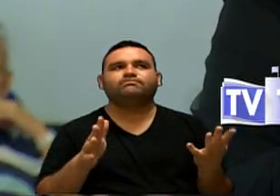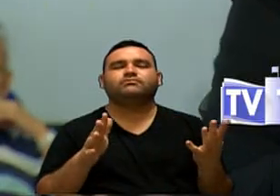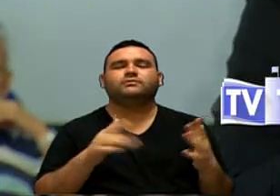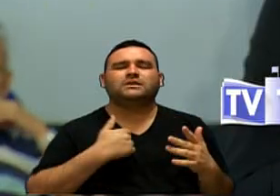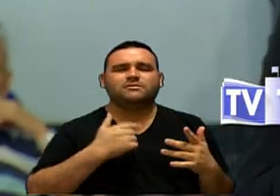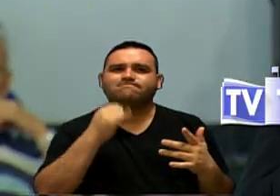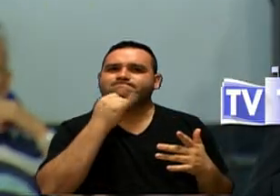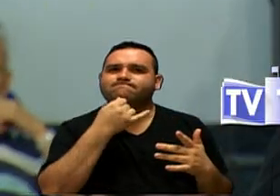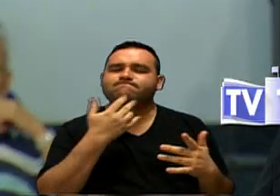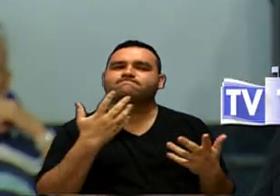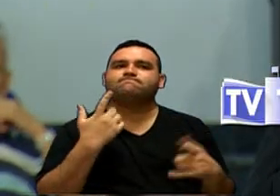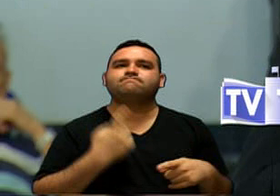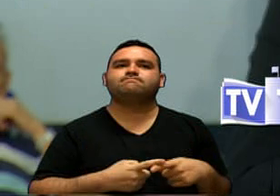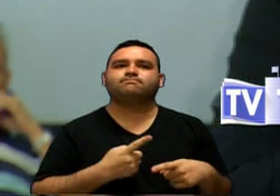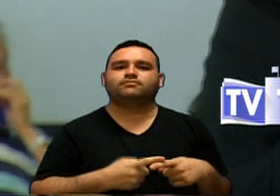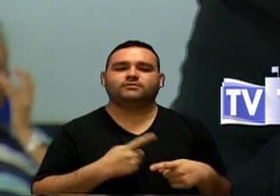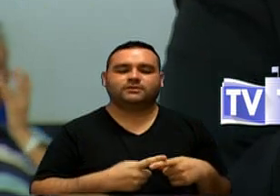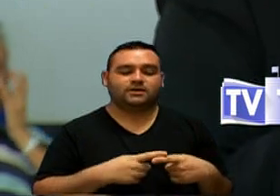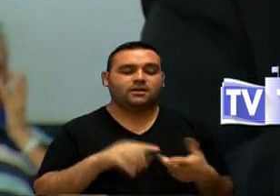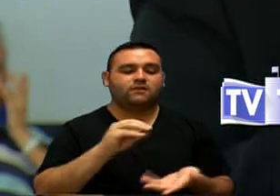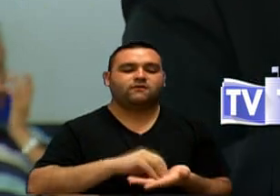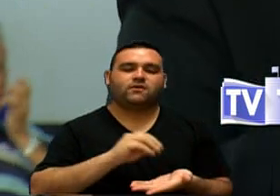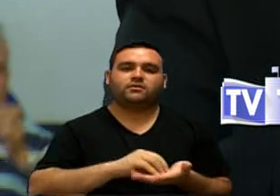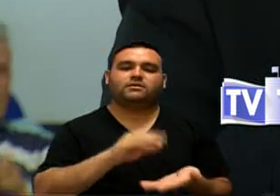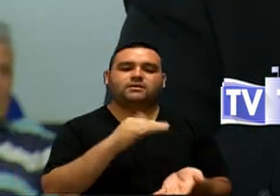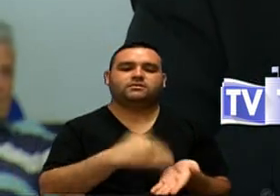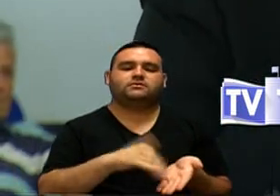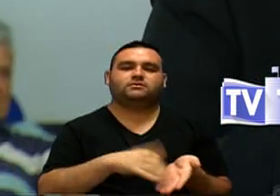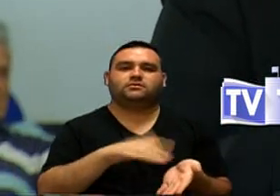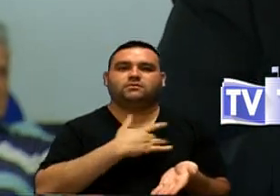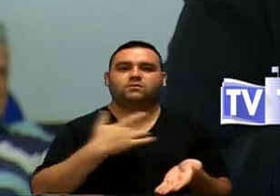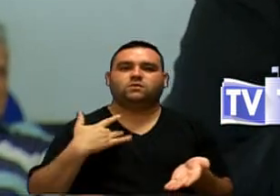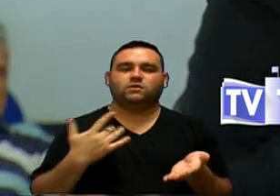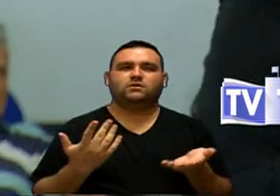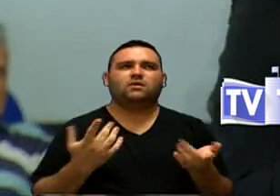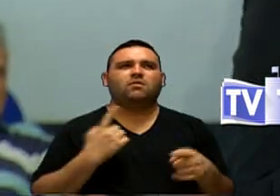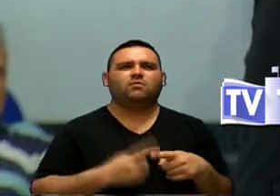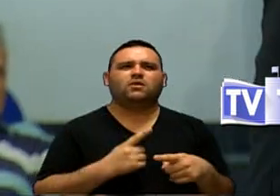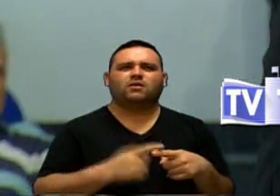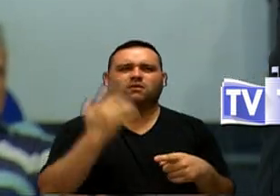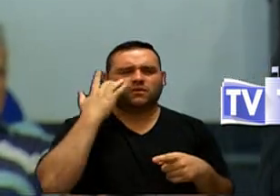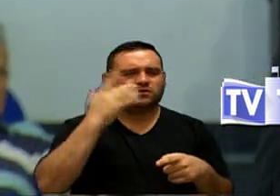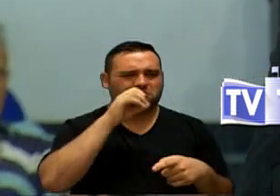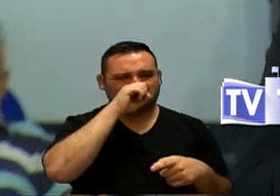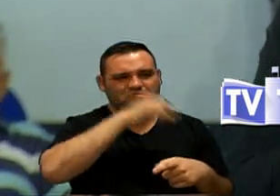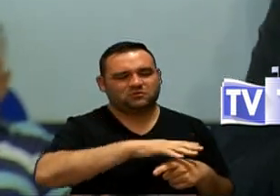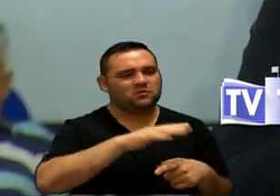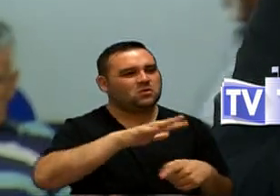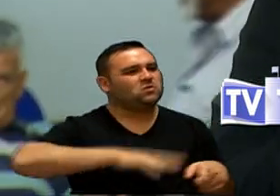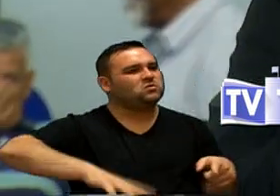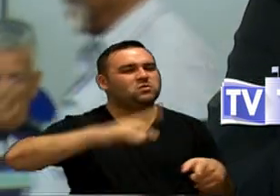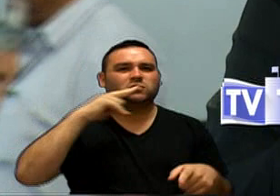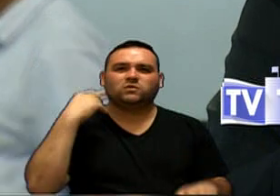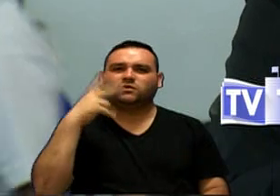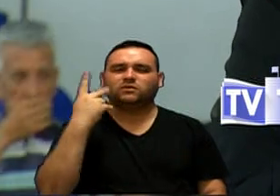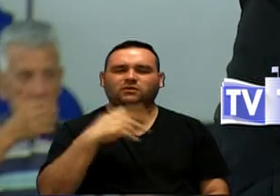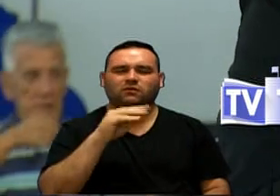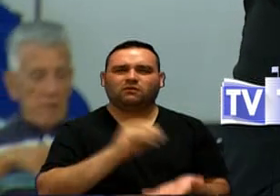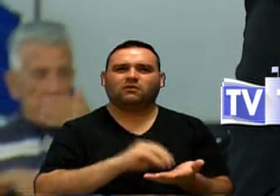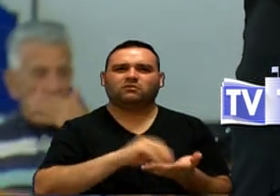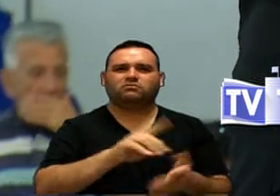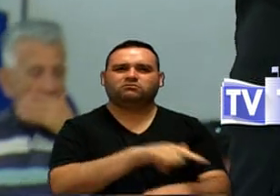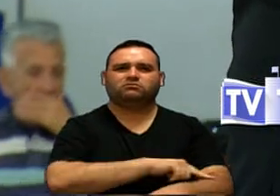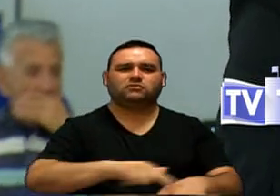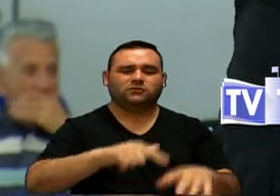só lamentar a ausência da secretária de saúde. Eu acho que foi um desrespeito com os colegas vereadores, um assunto